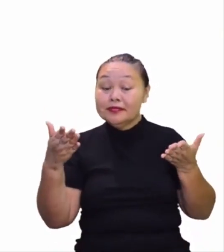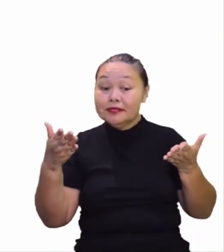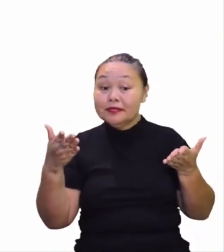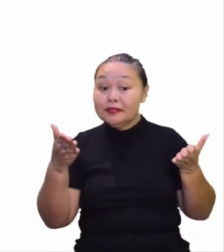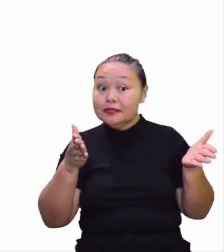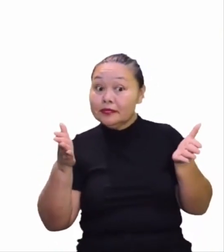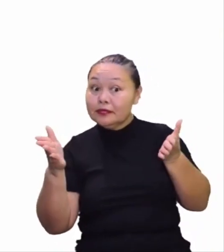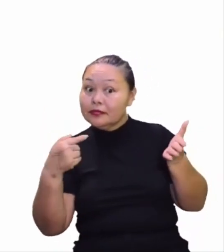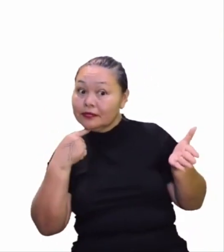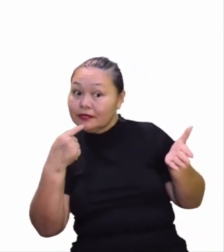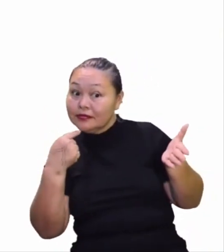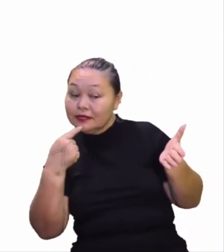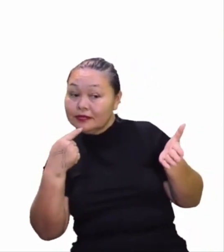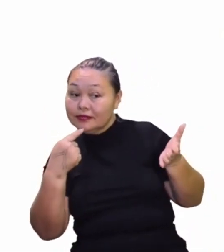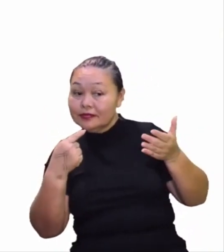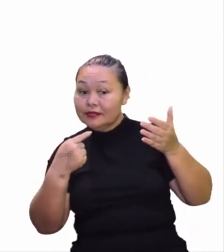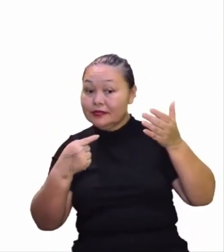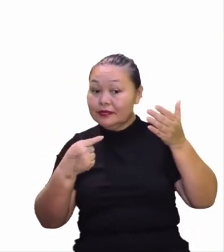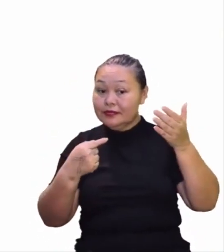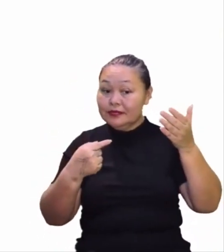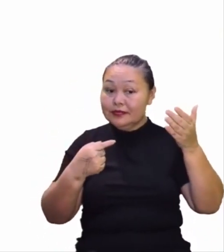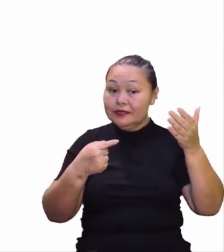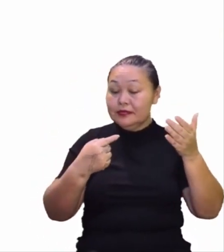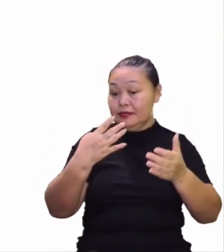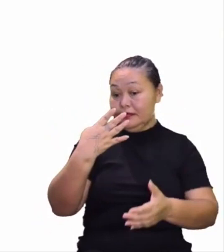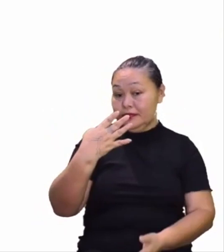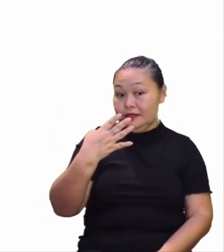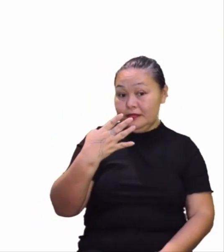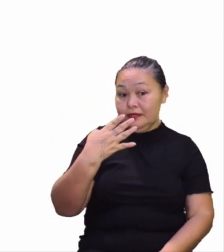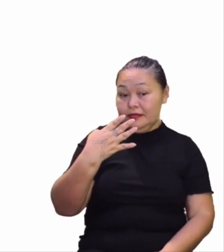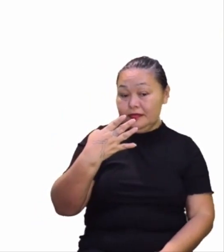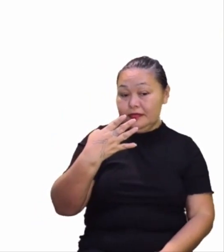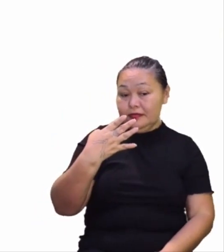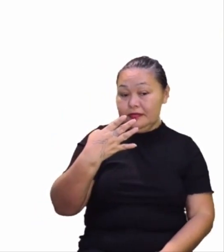Agora, estamos em dúvida em 427...